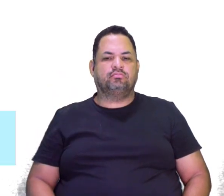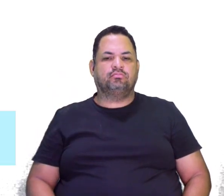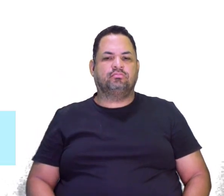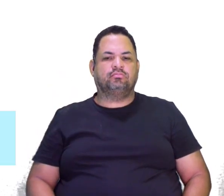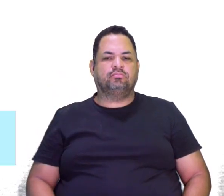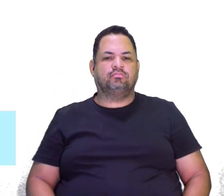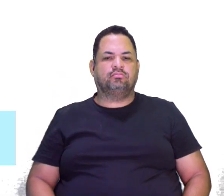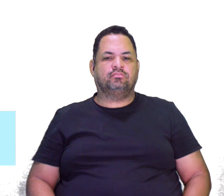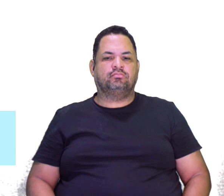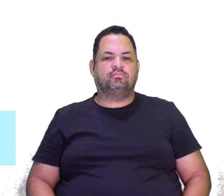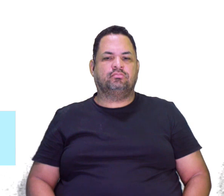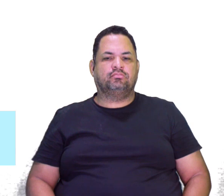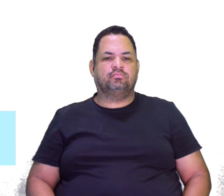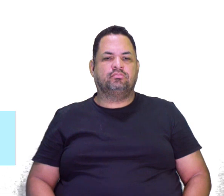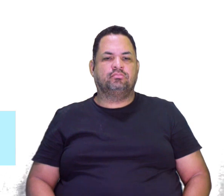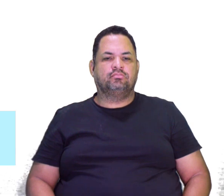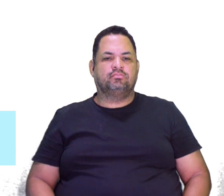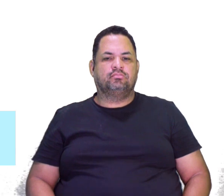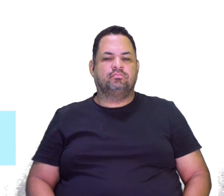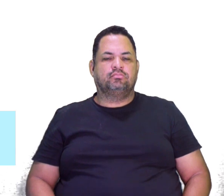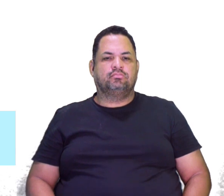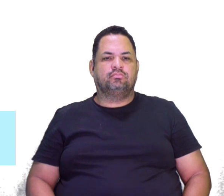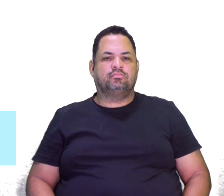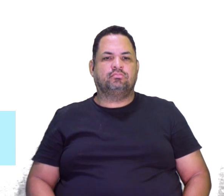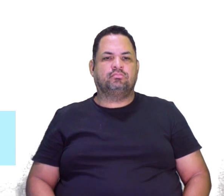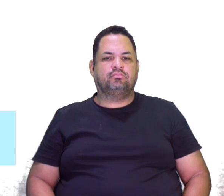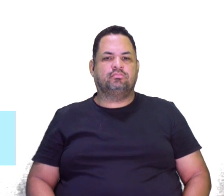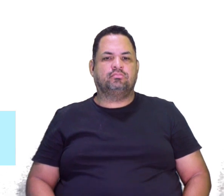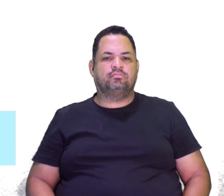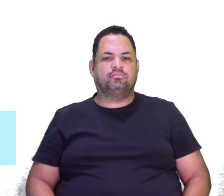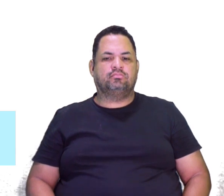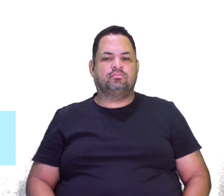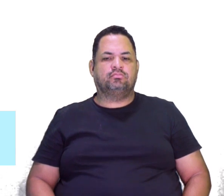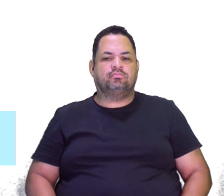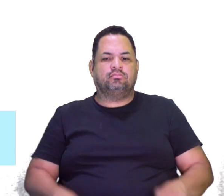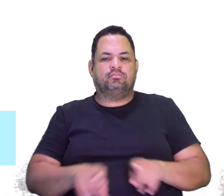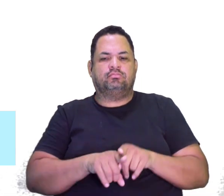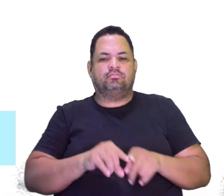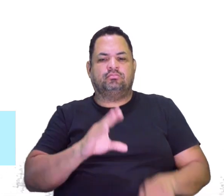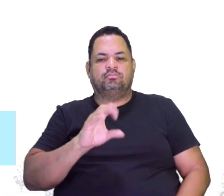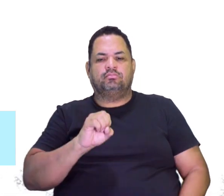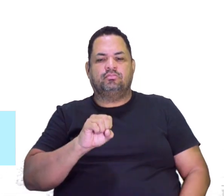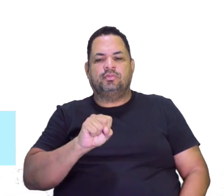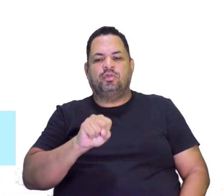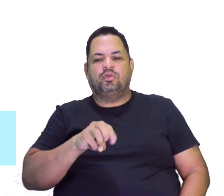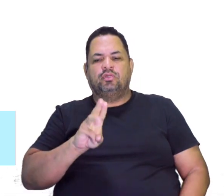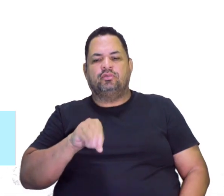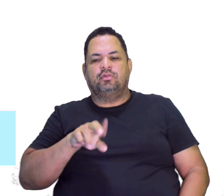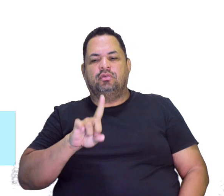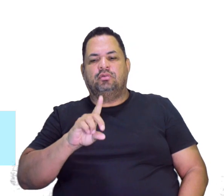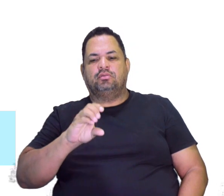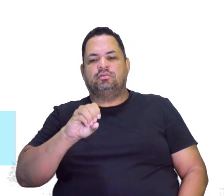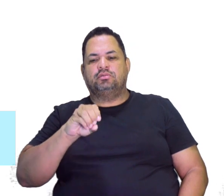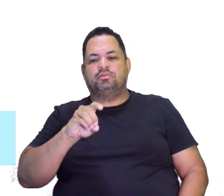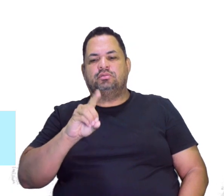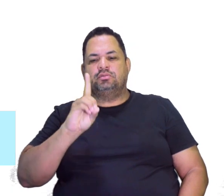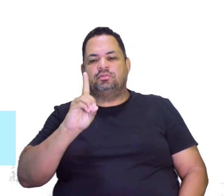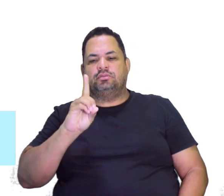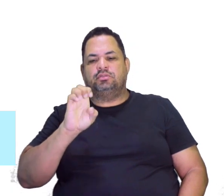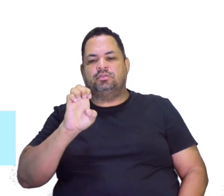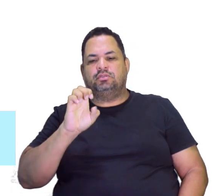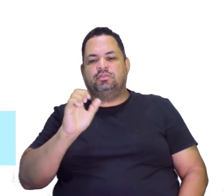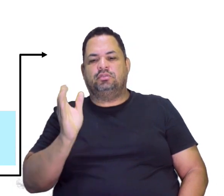né também aqui ó Anita Osvaldo de Andrade grande talento escritor um gênio realmente